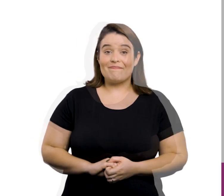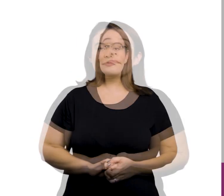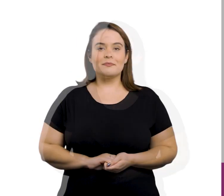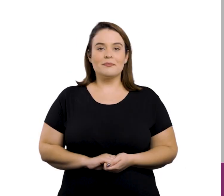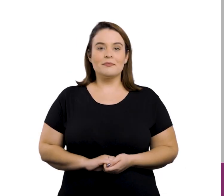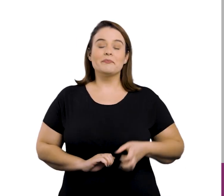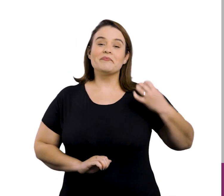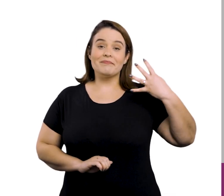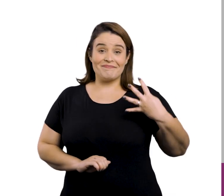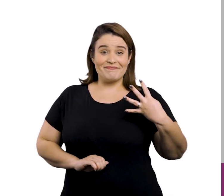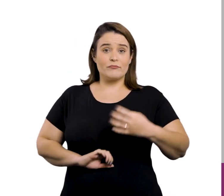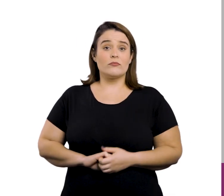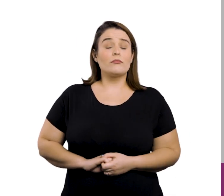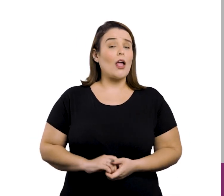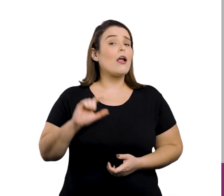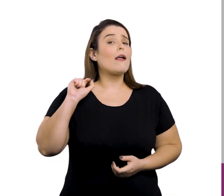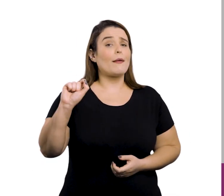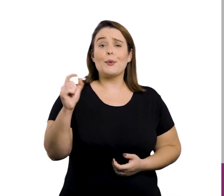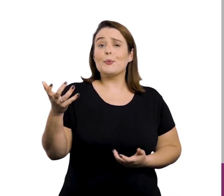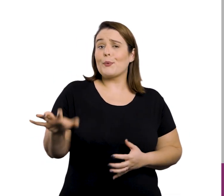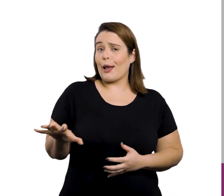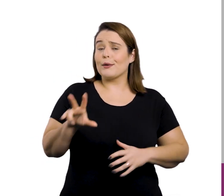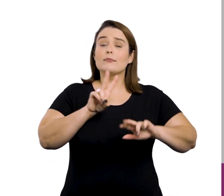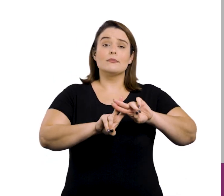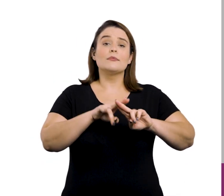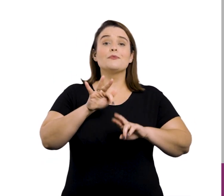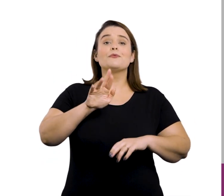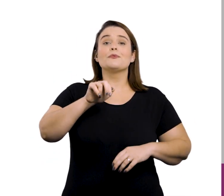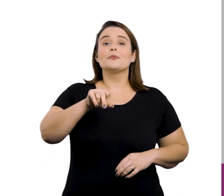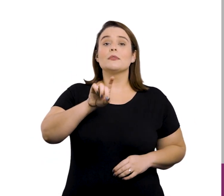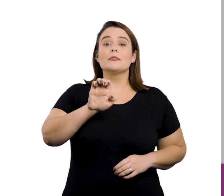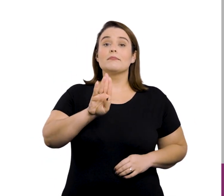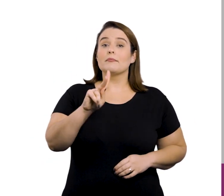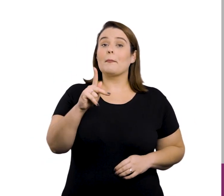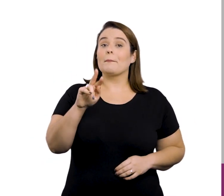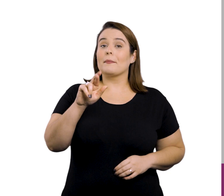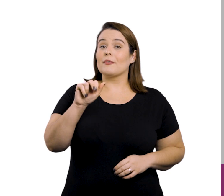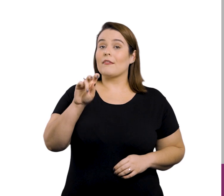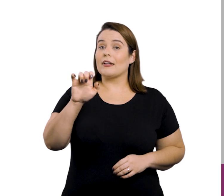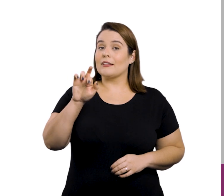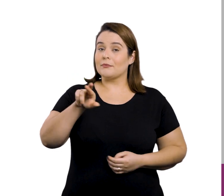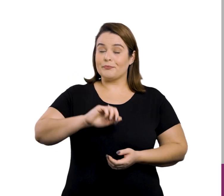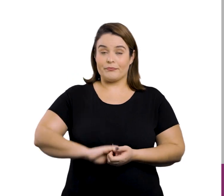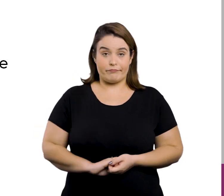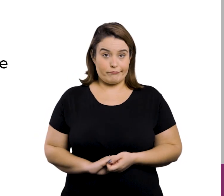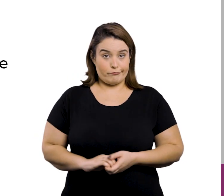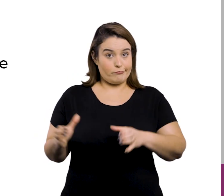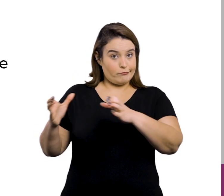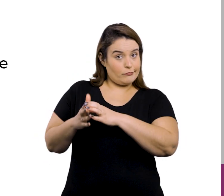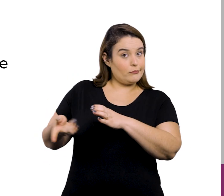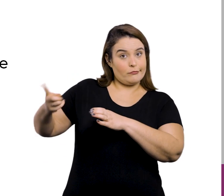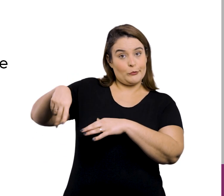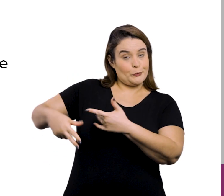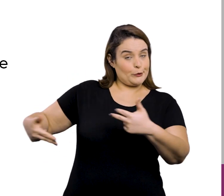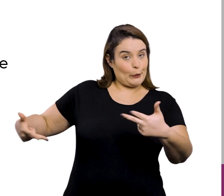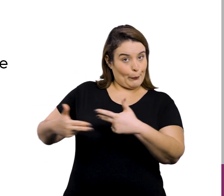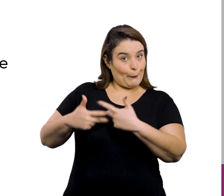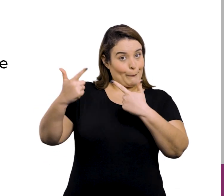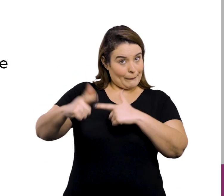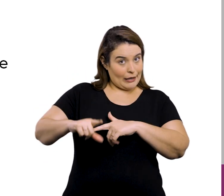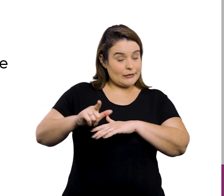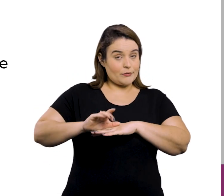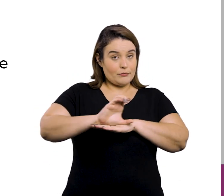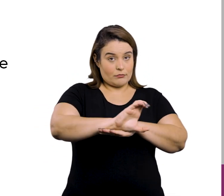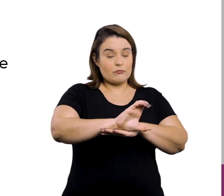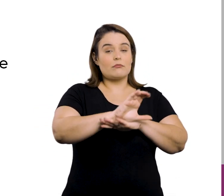campanha.org.br. 4. Quem não quer um #Fundeb para valer? Os que não querem mais